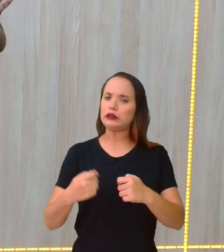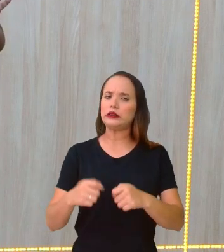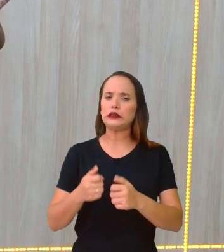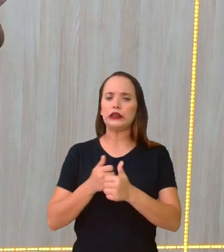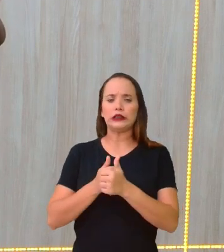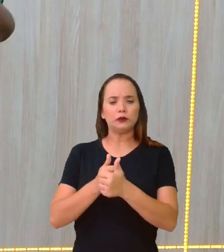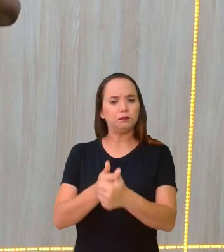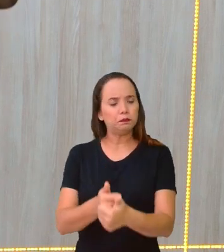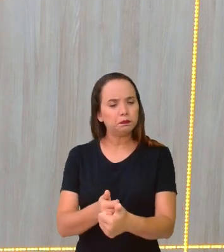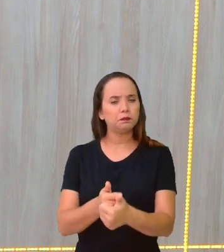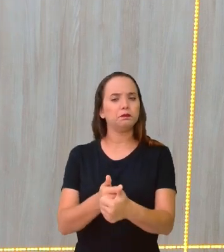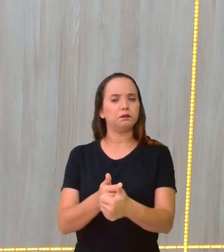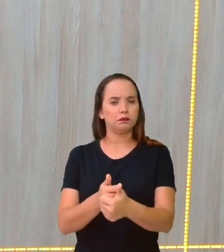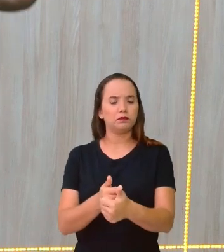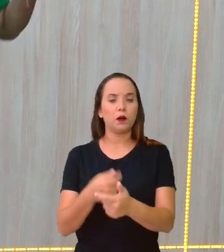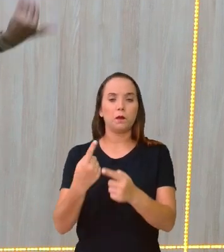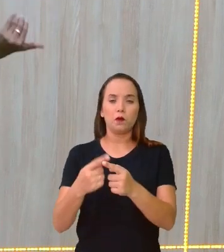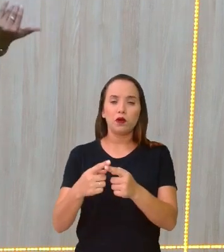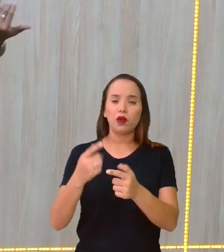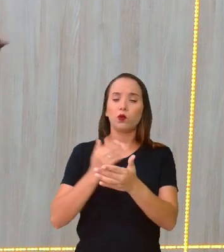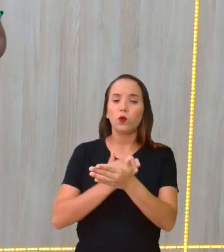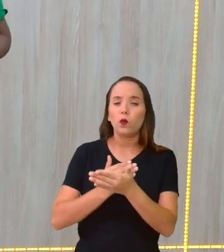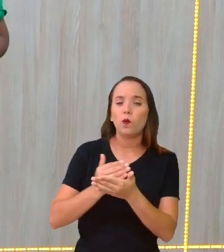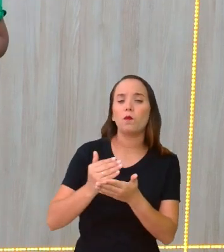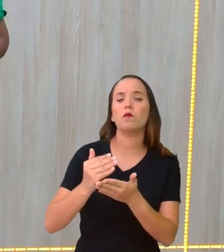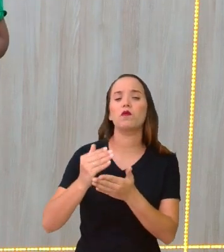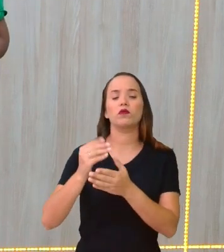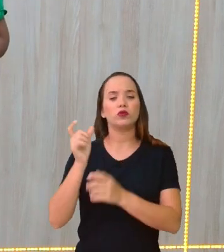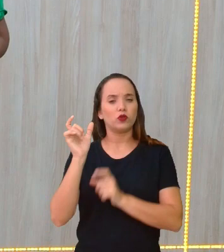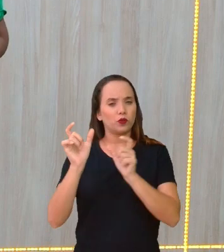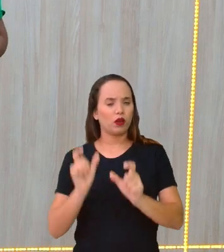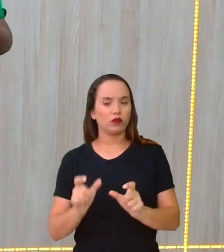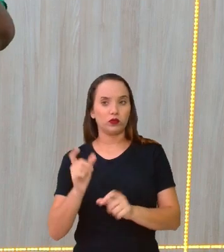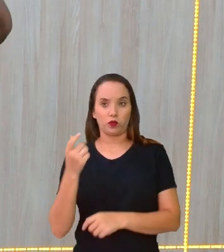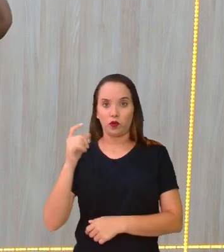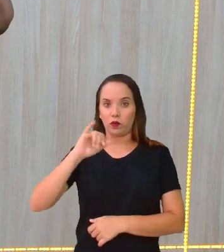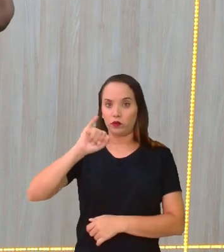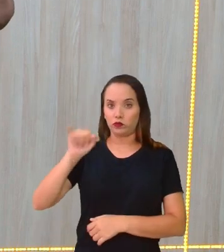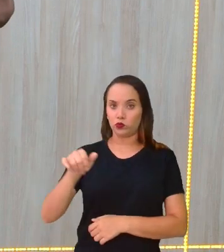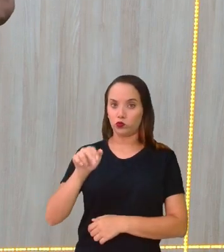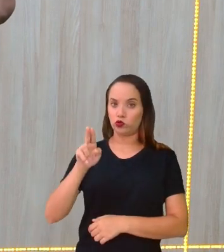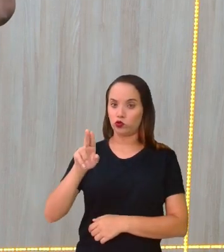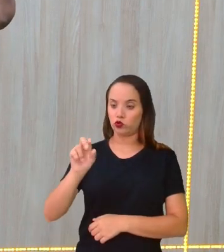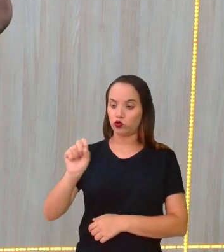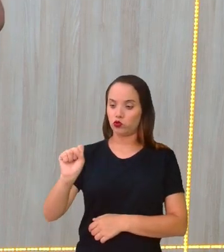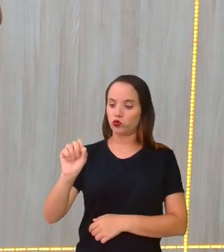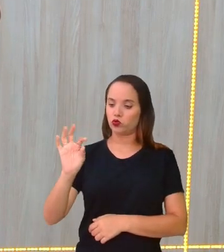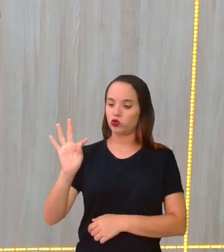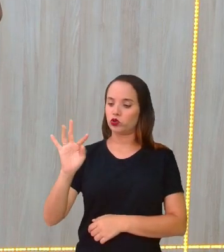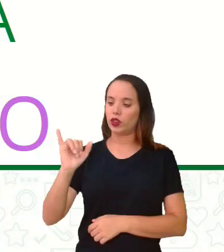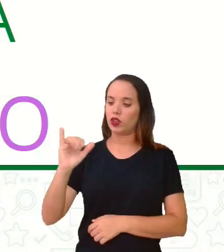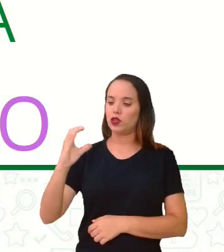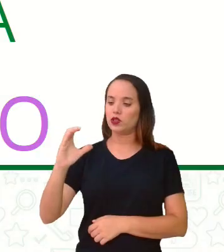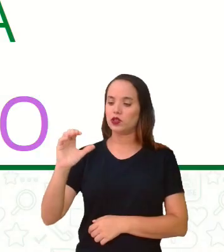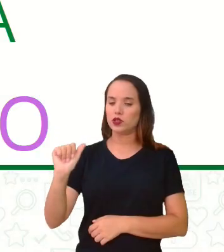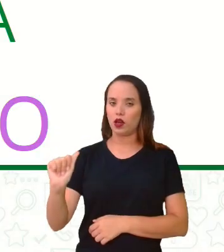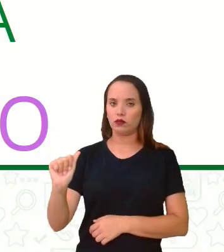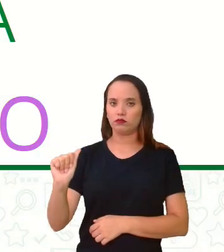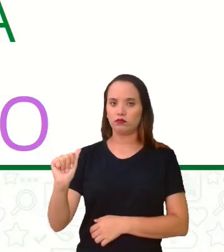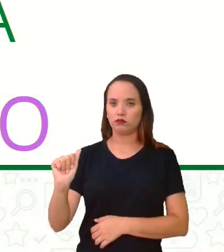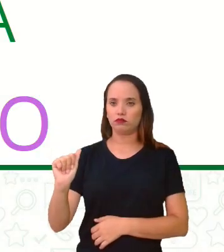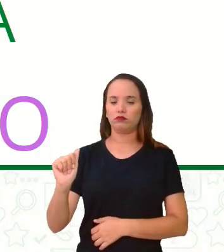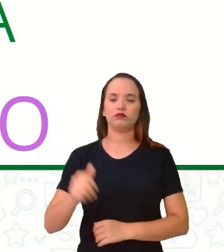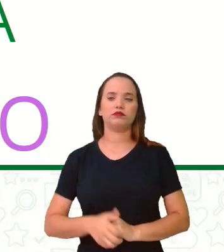ser estabelecidas, que vêm da origem das palavras. Justiça se escreve com C cedilha.